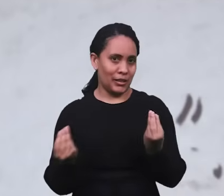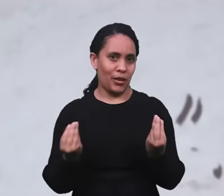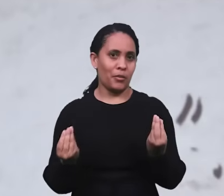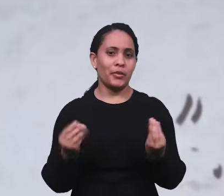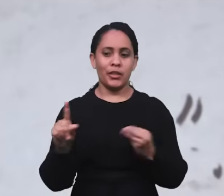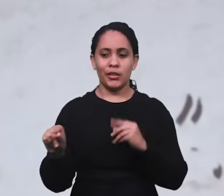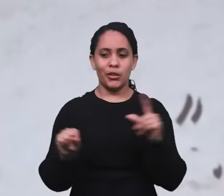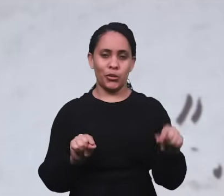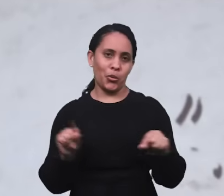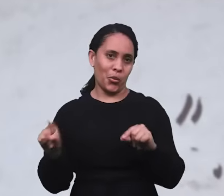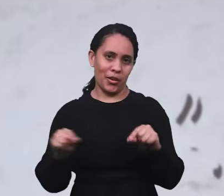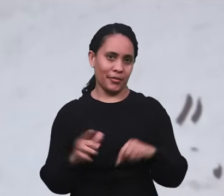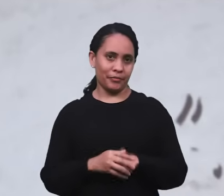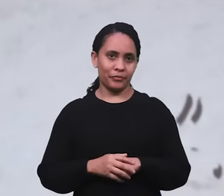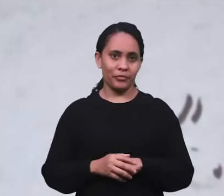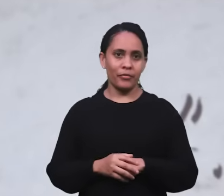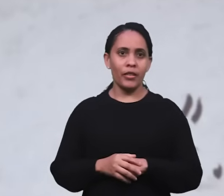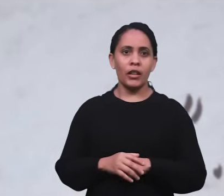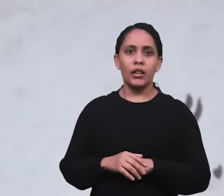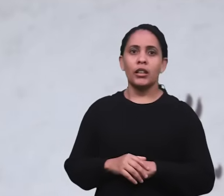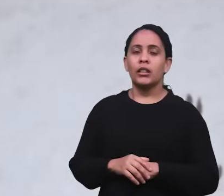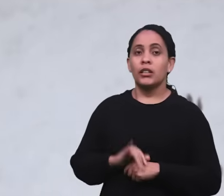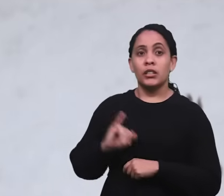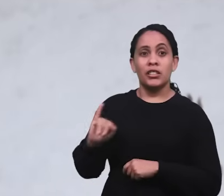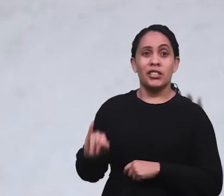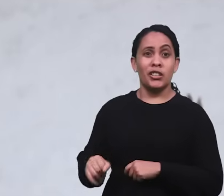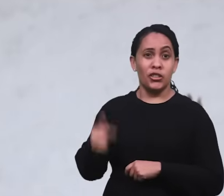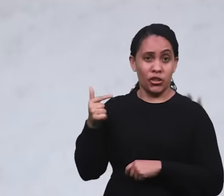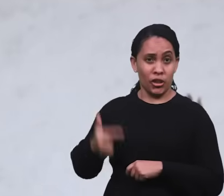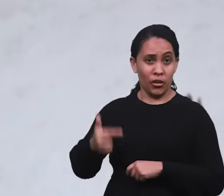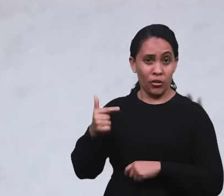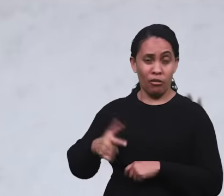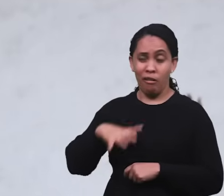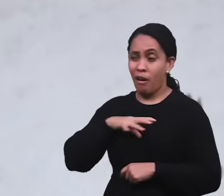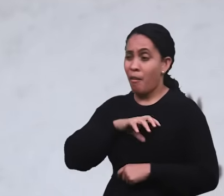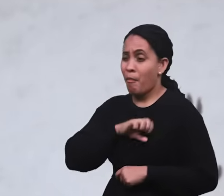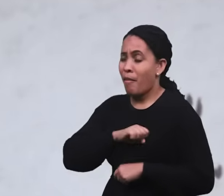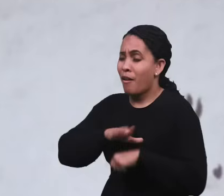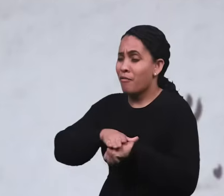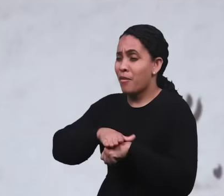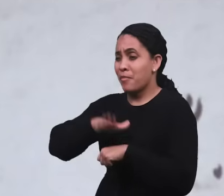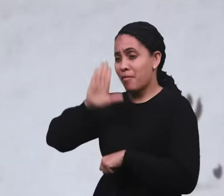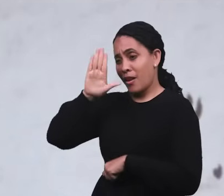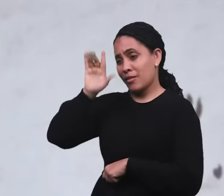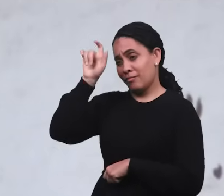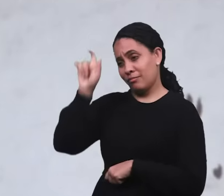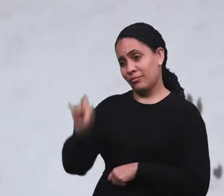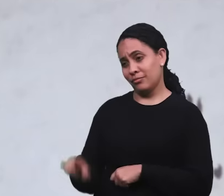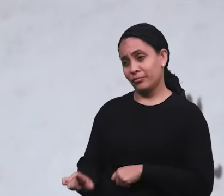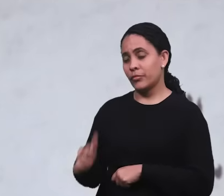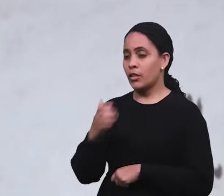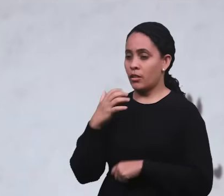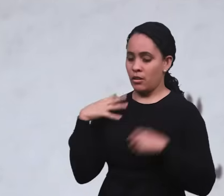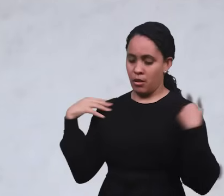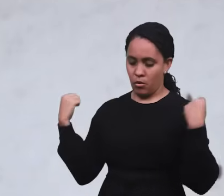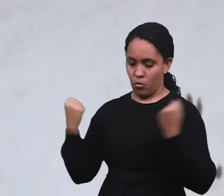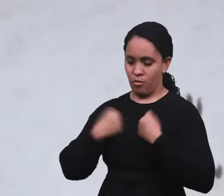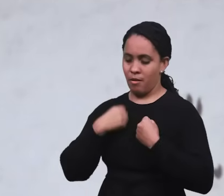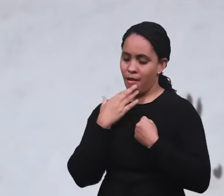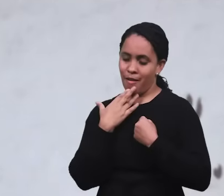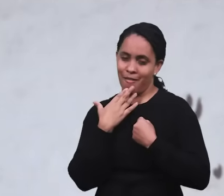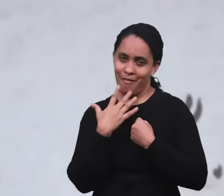dessa preferência que ficou visível aos olhos dos demais irmãos. Ele tinha a túnica